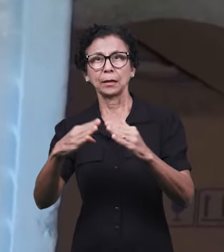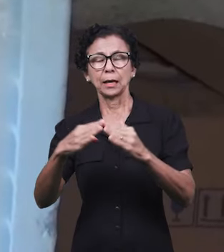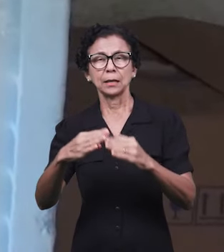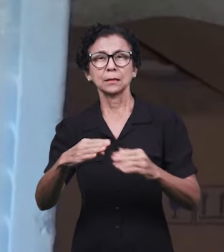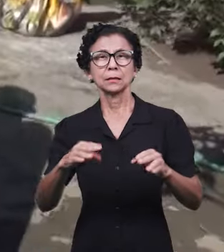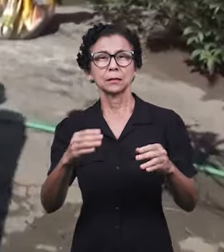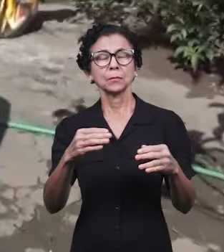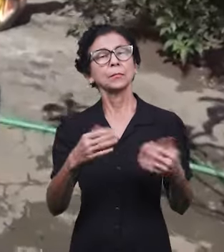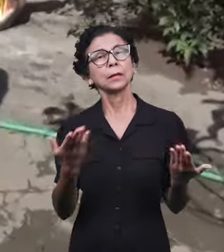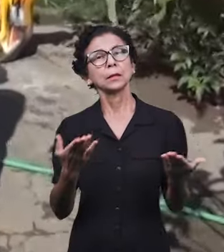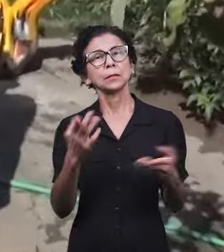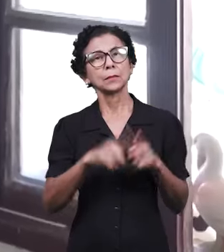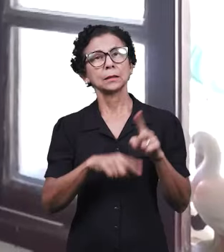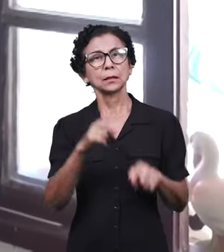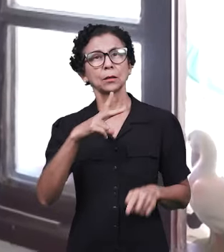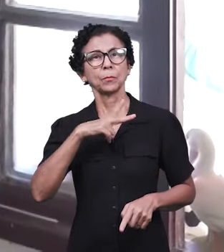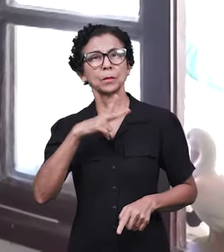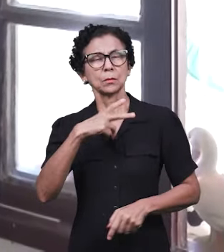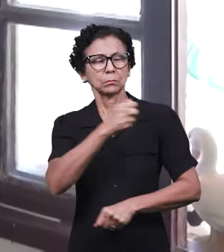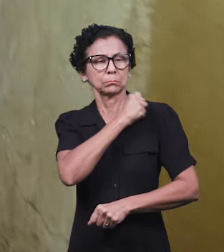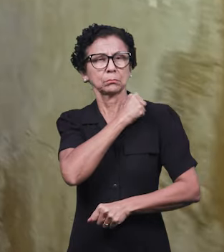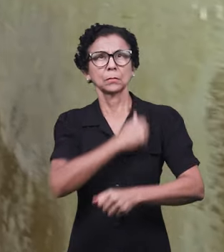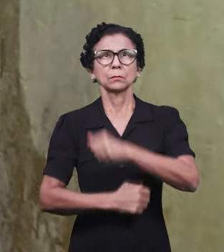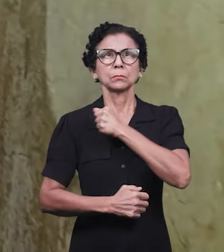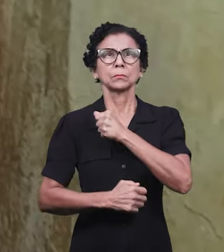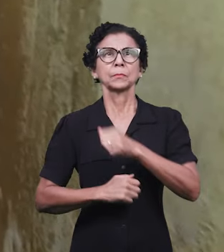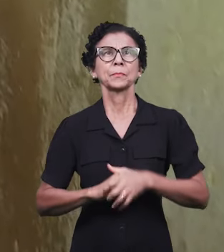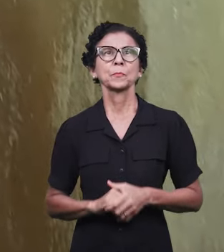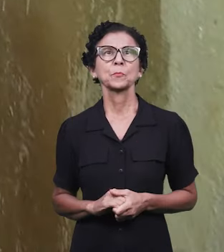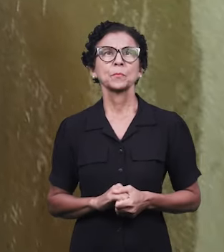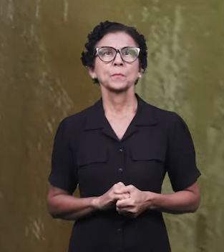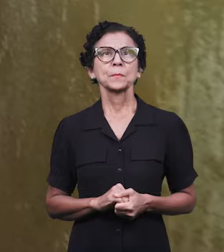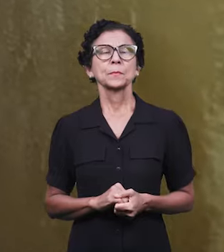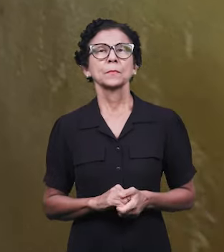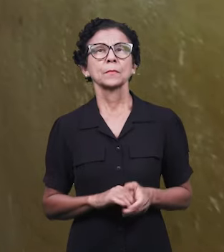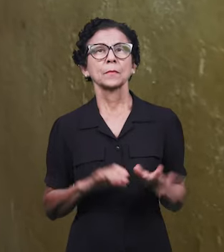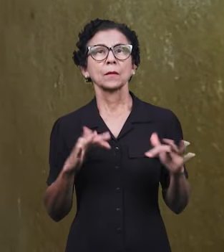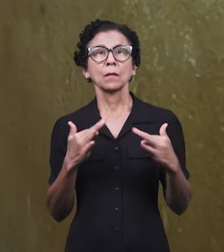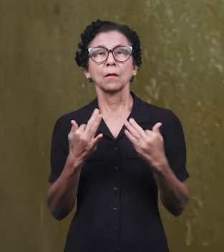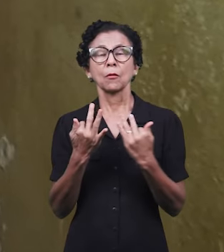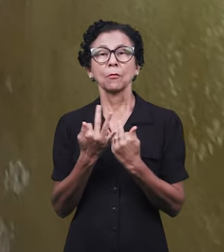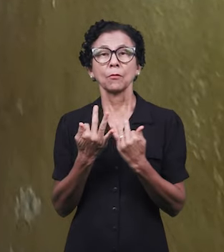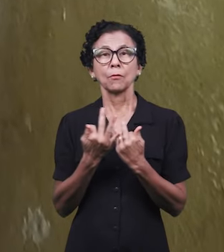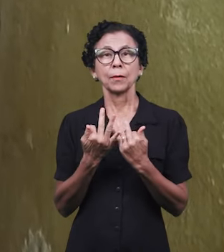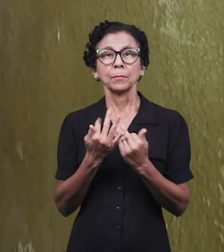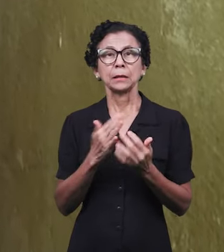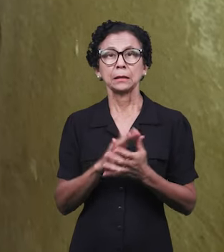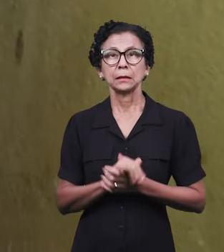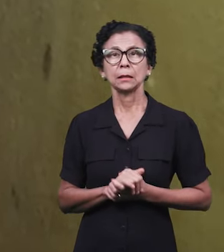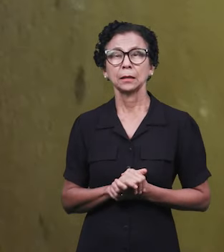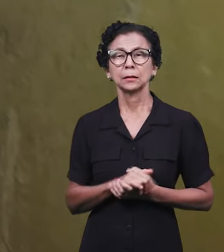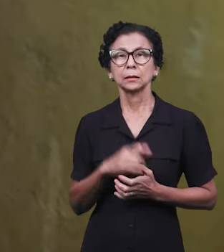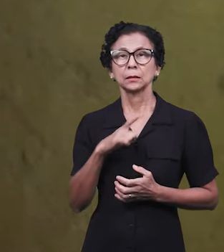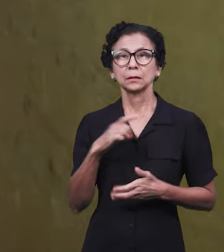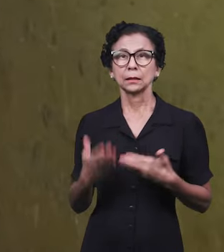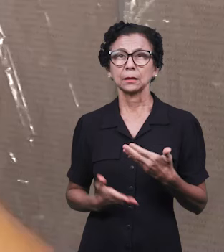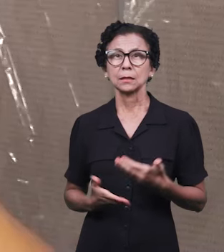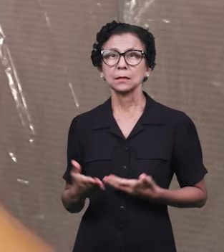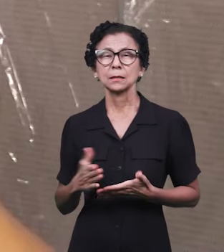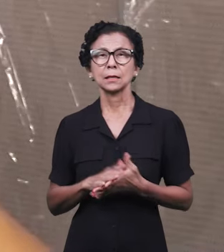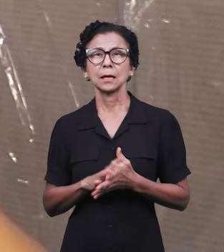levar cama, fogão, guarda-roupa e geladeira. Nós nos unimos de forma voluntária